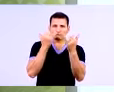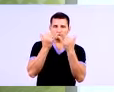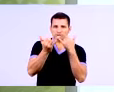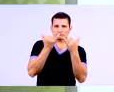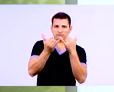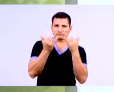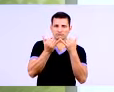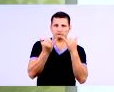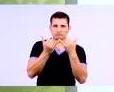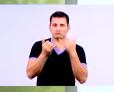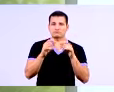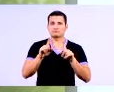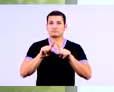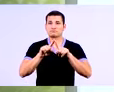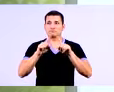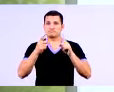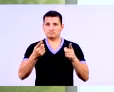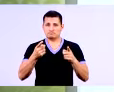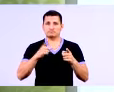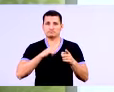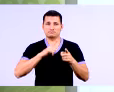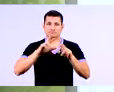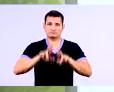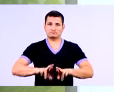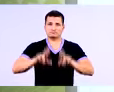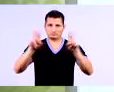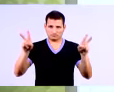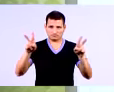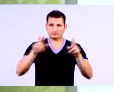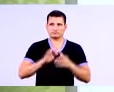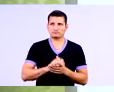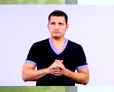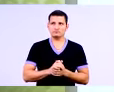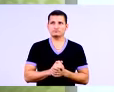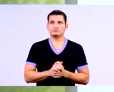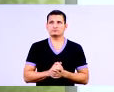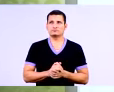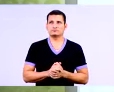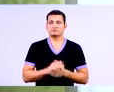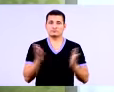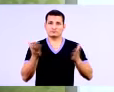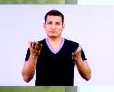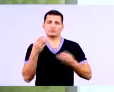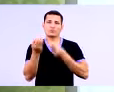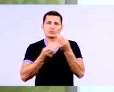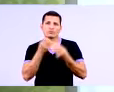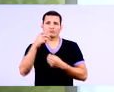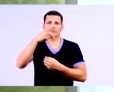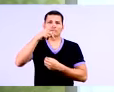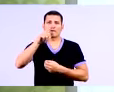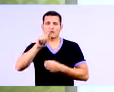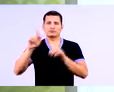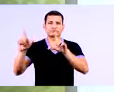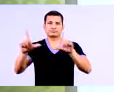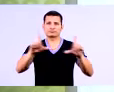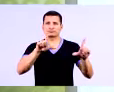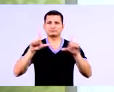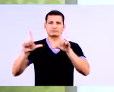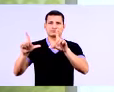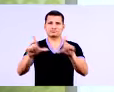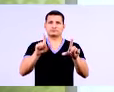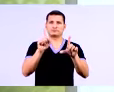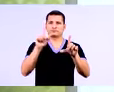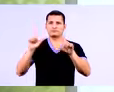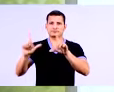funcionalidade, mas são assuntos distintos. Nós trataremos hoje sobre ligação das páginas. Na última aula,